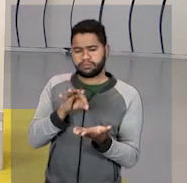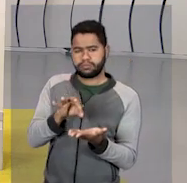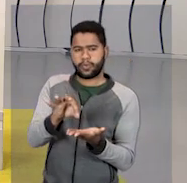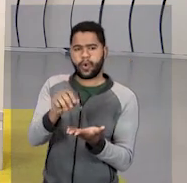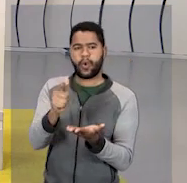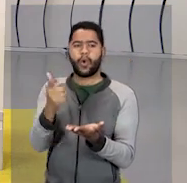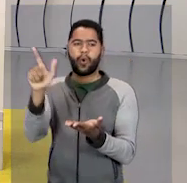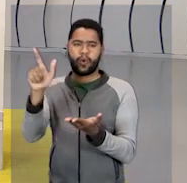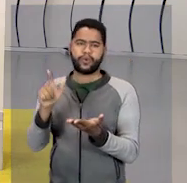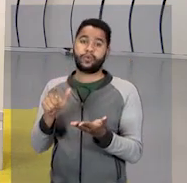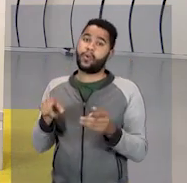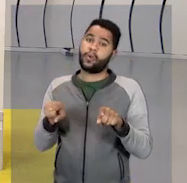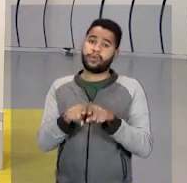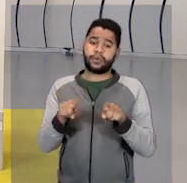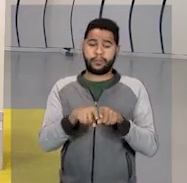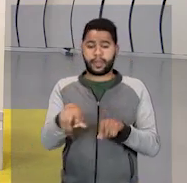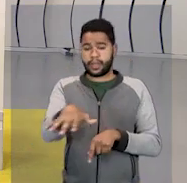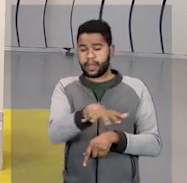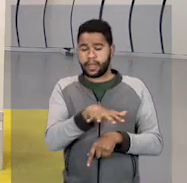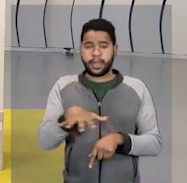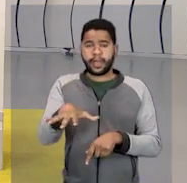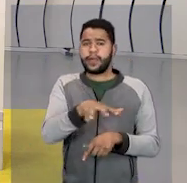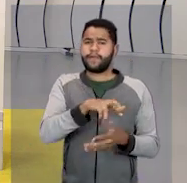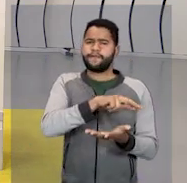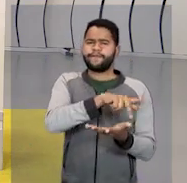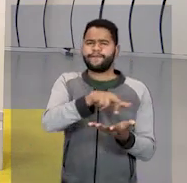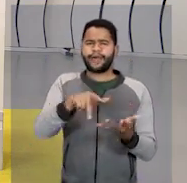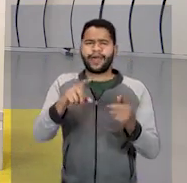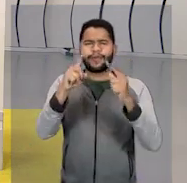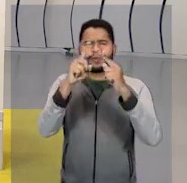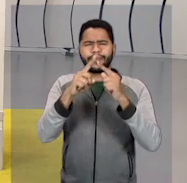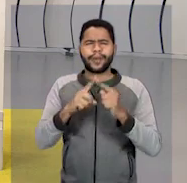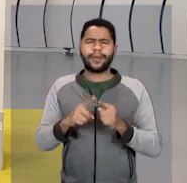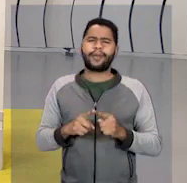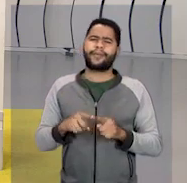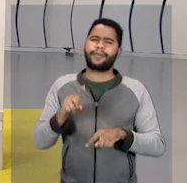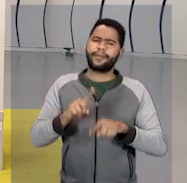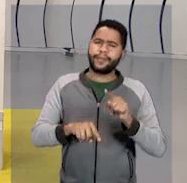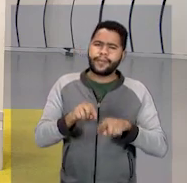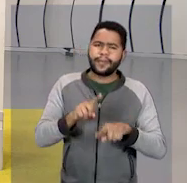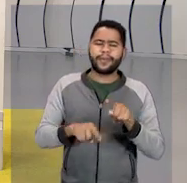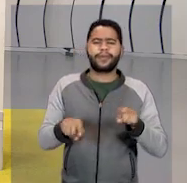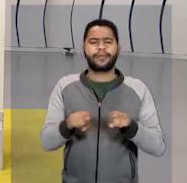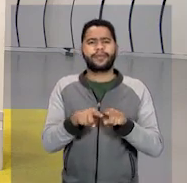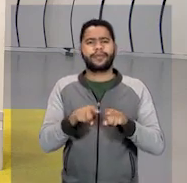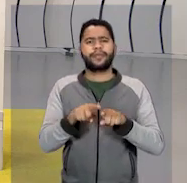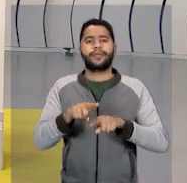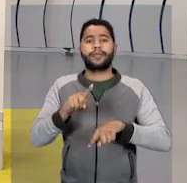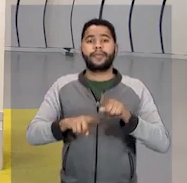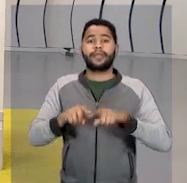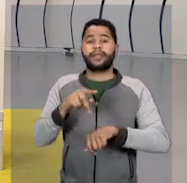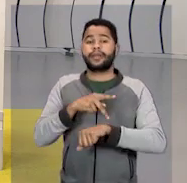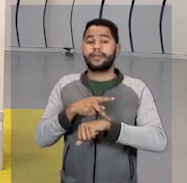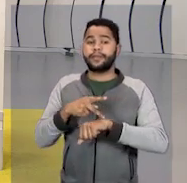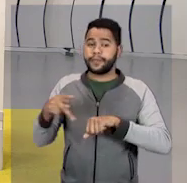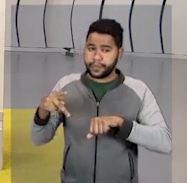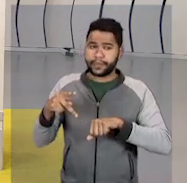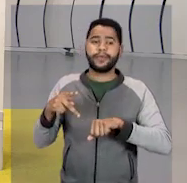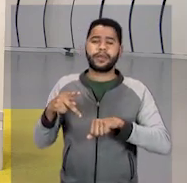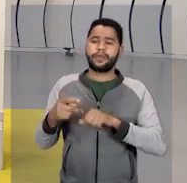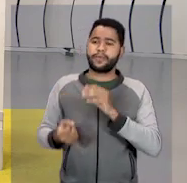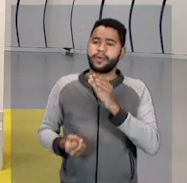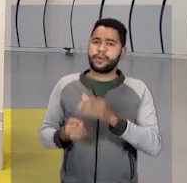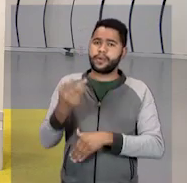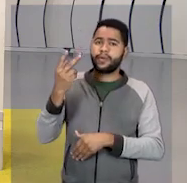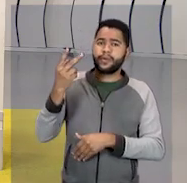tem pequenas áreas com vários tipos de produtos, vários tipos de matéria-prima que são